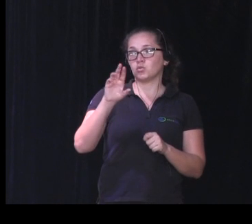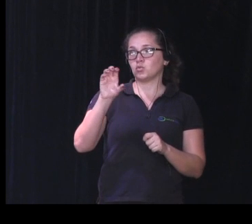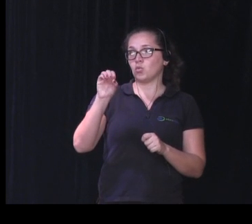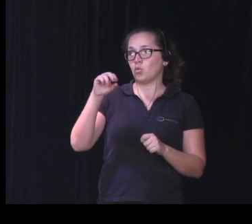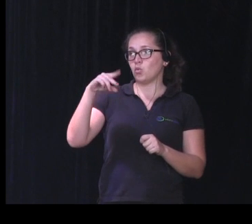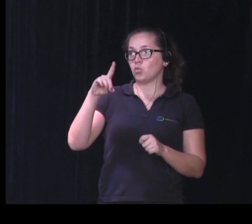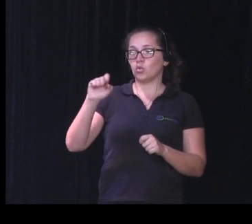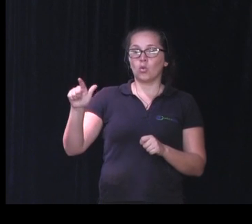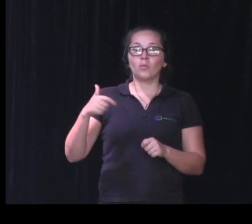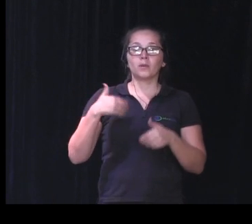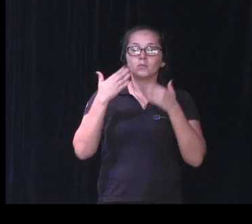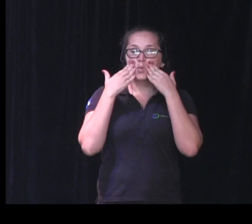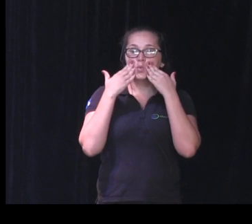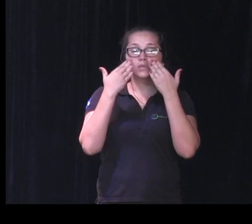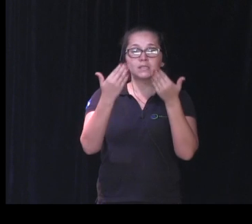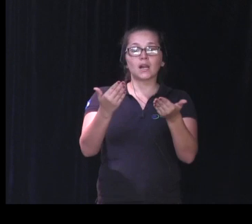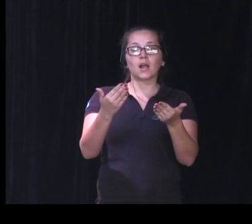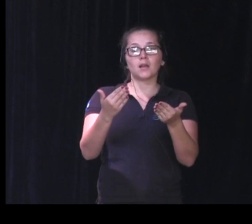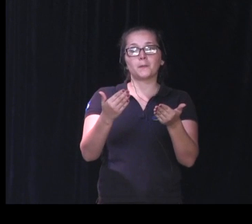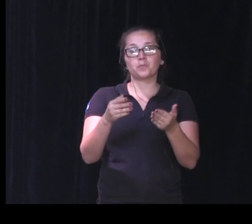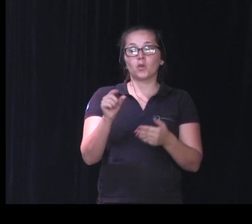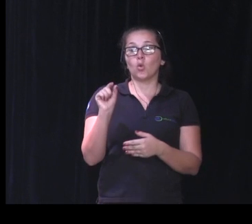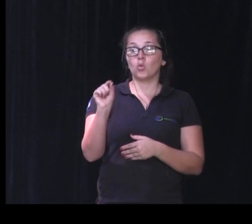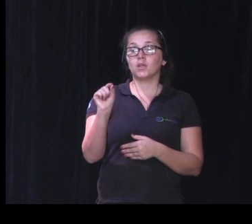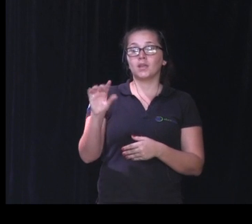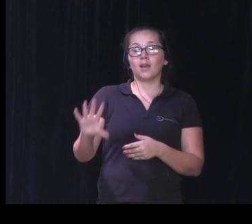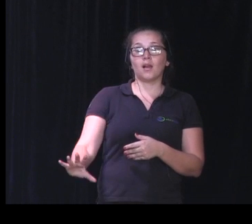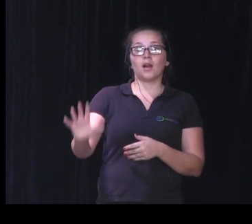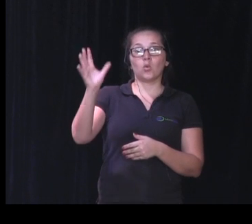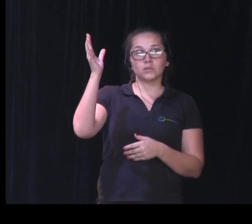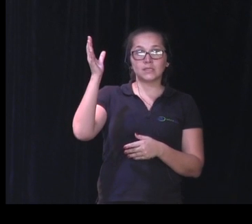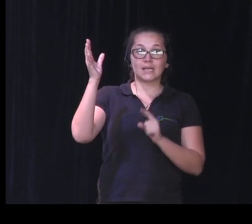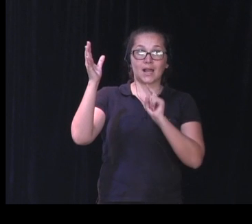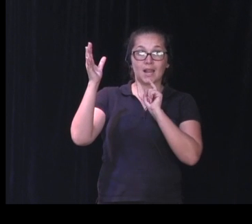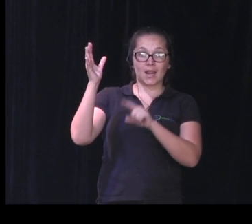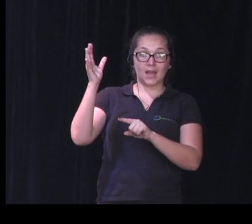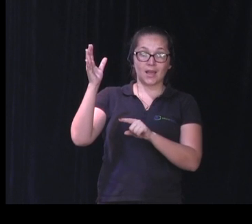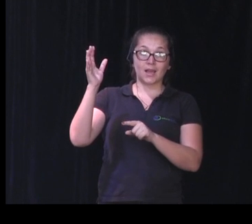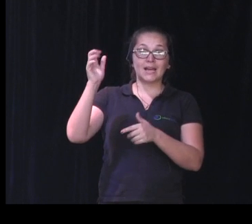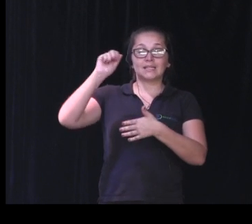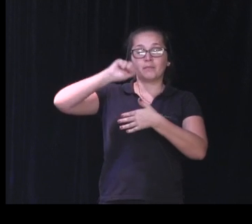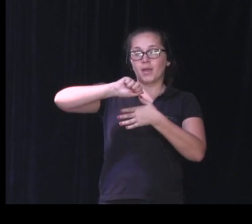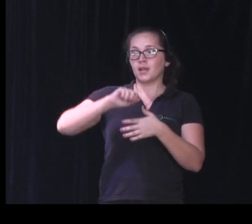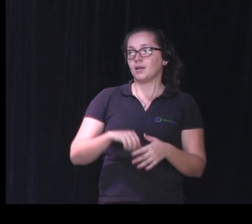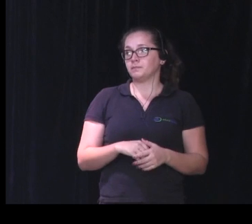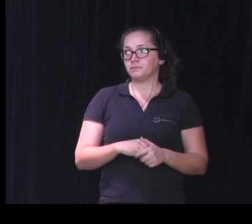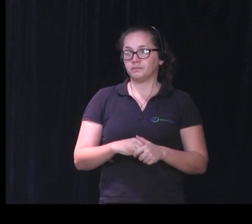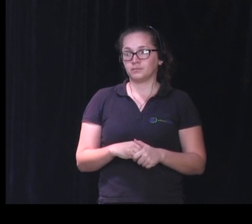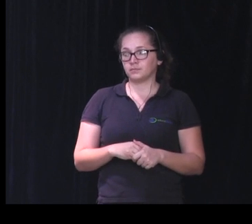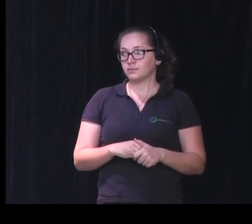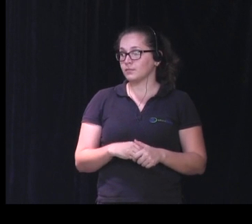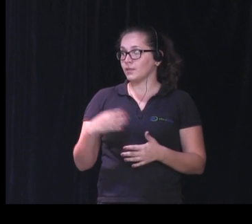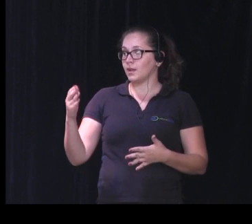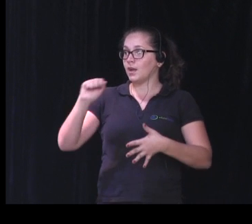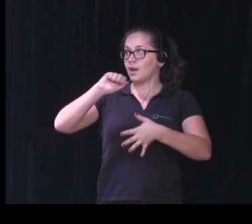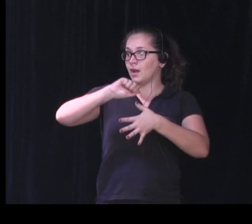que faz Rimbaud para demonstrar o que acontecia